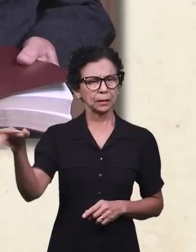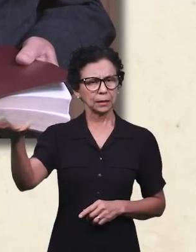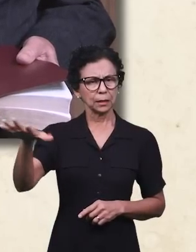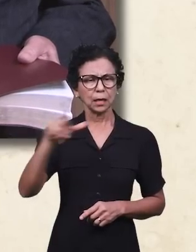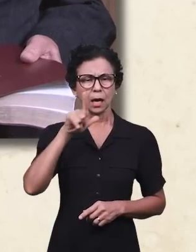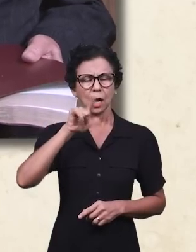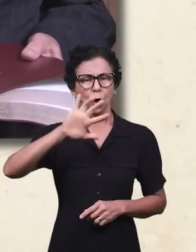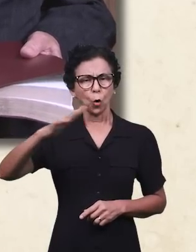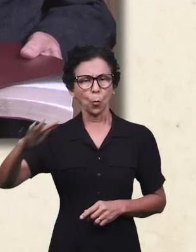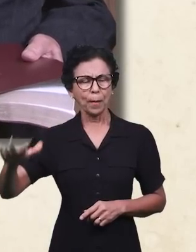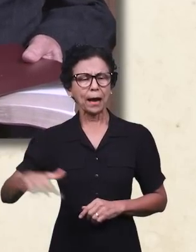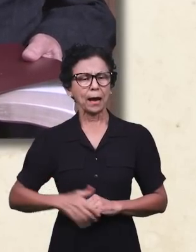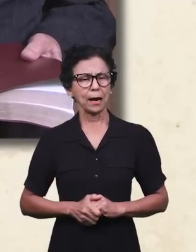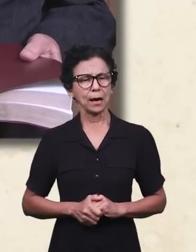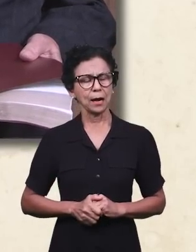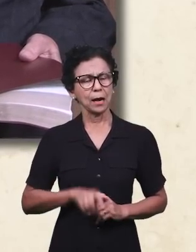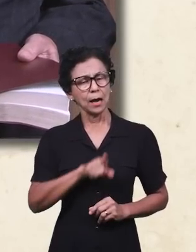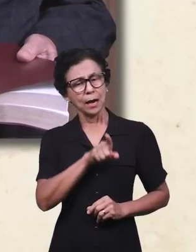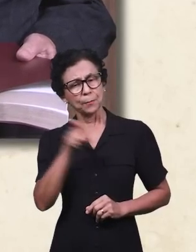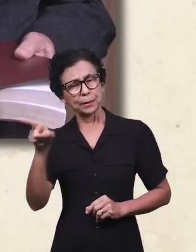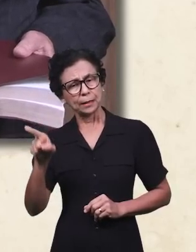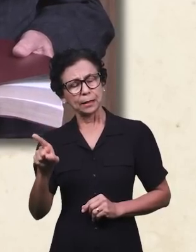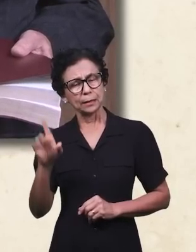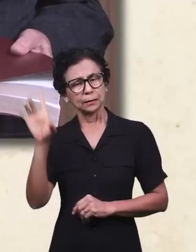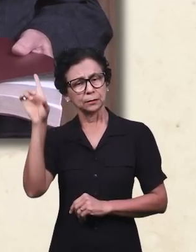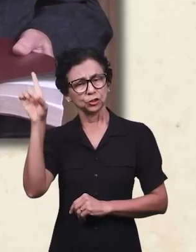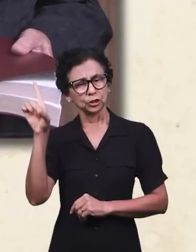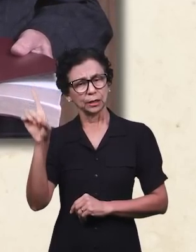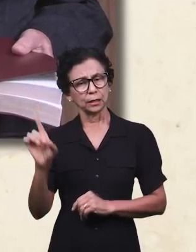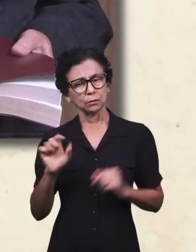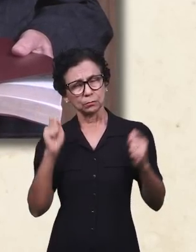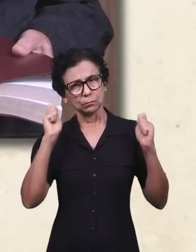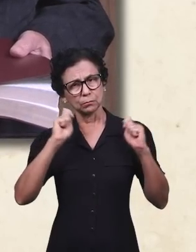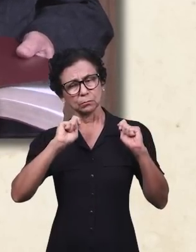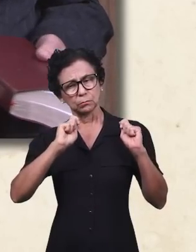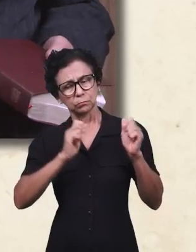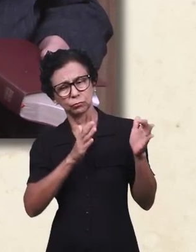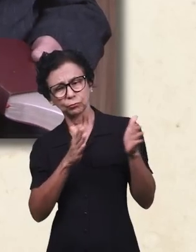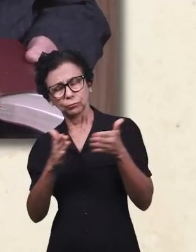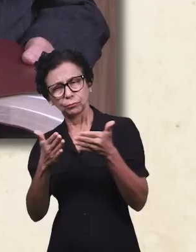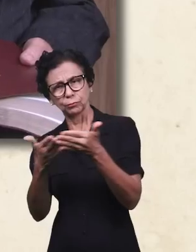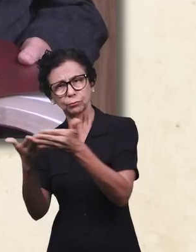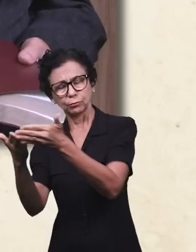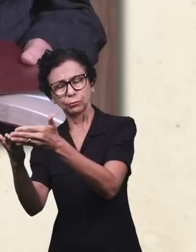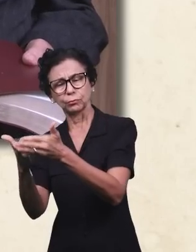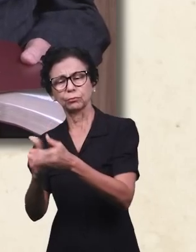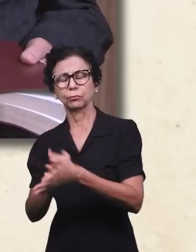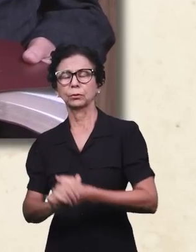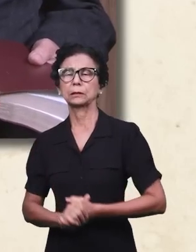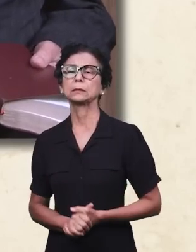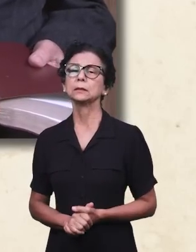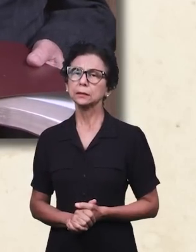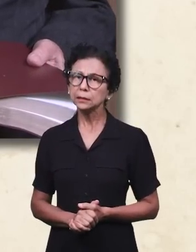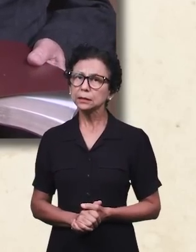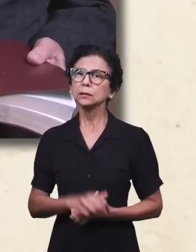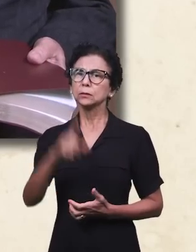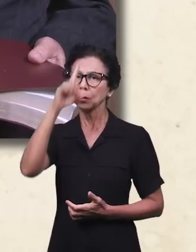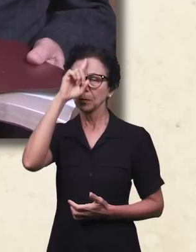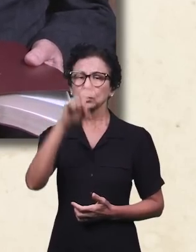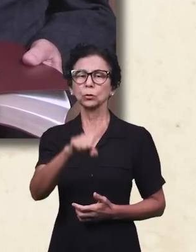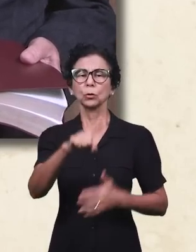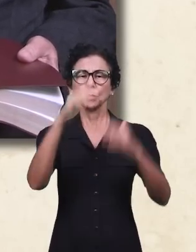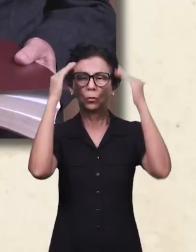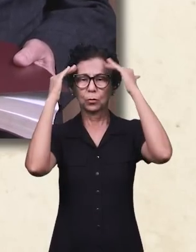do mar. Eles estavam ali pela palavra de Jesus, mas mesmo assim não deixaram de enfrentar